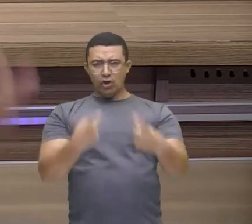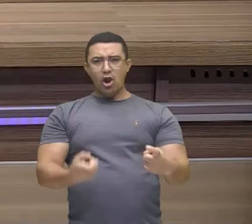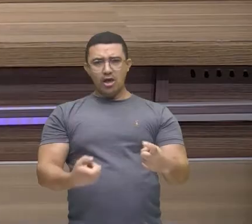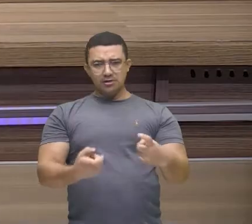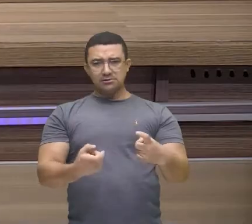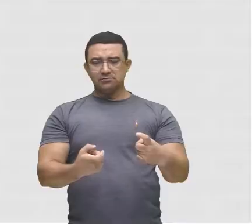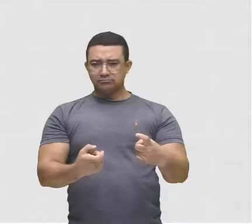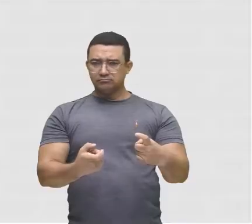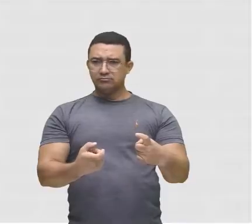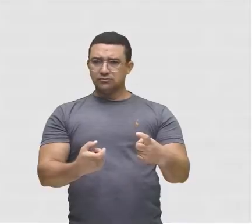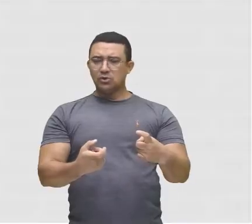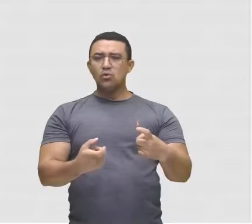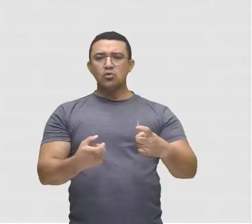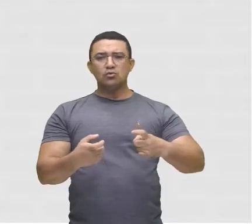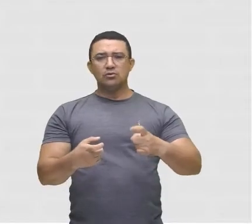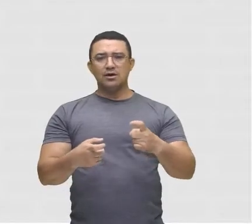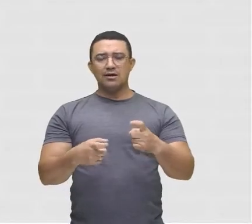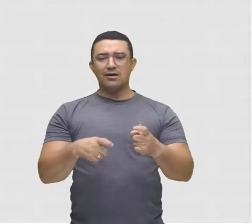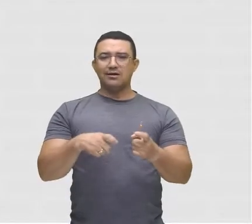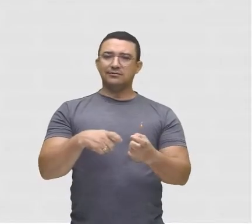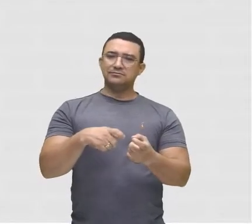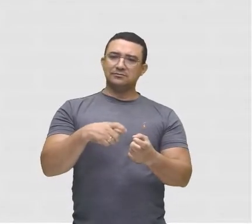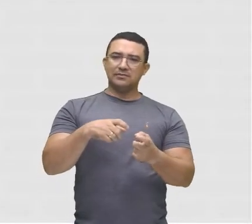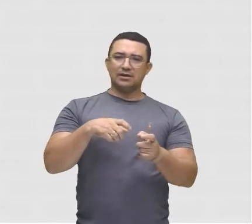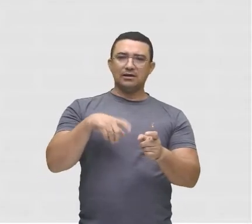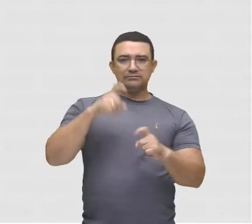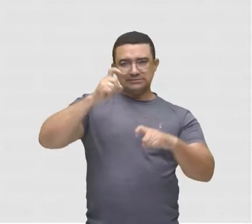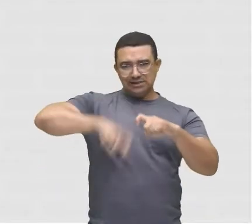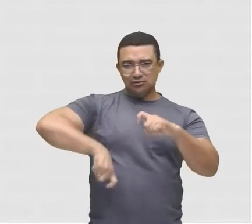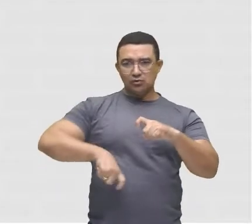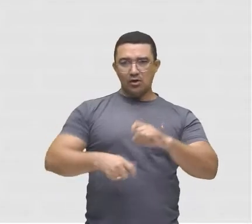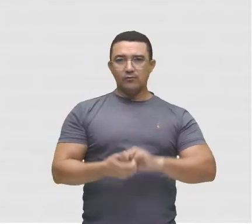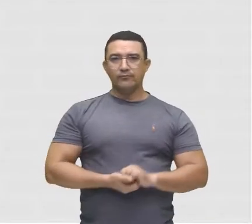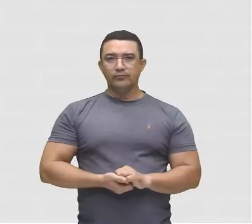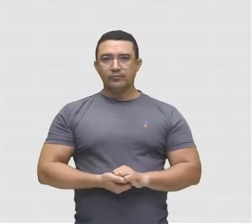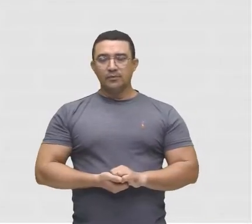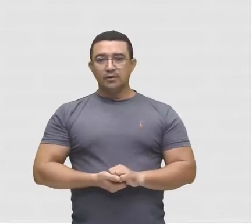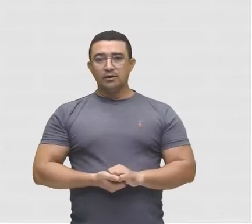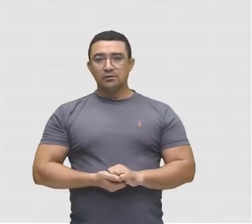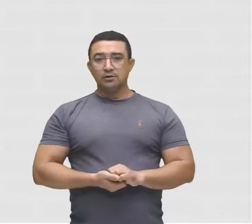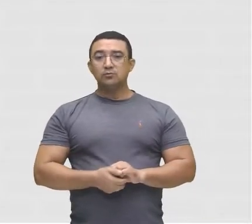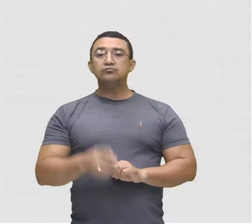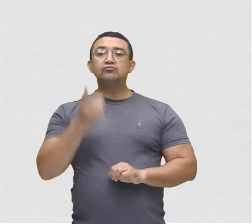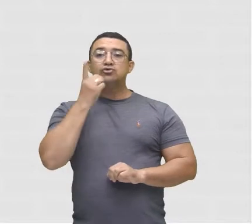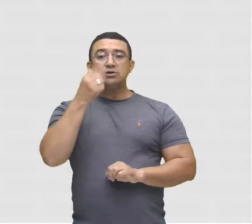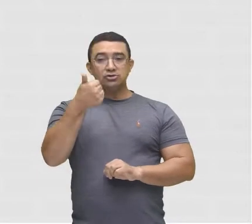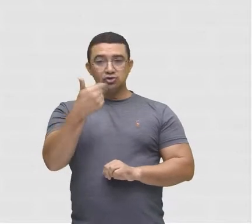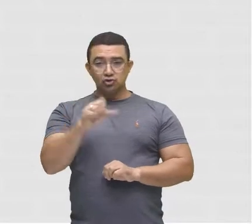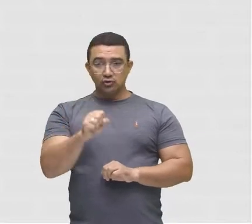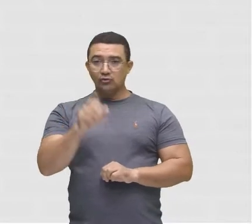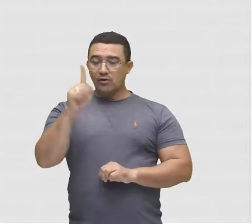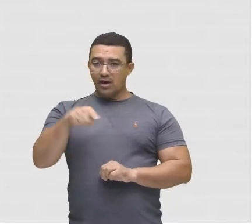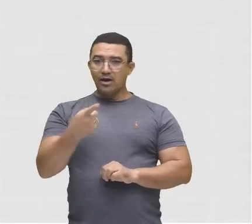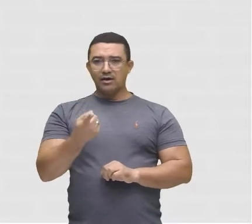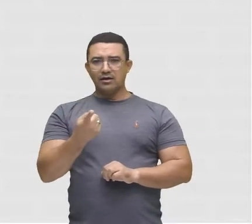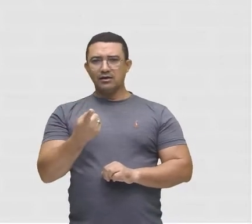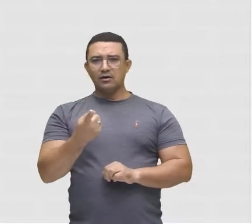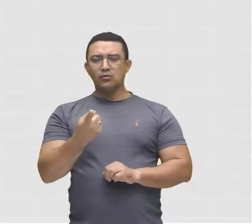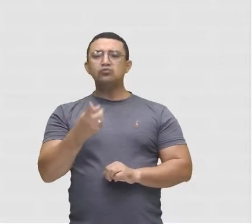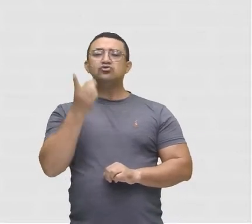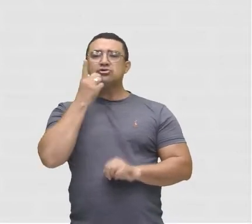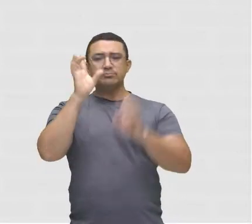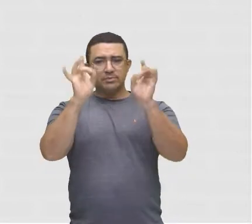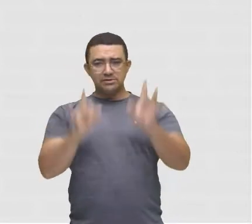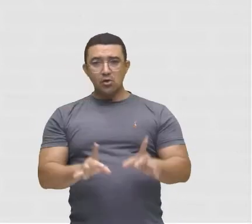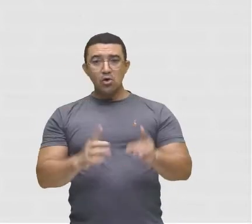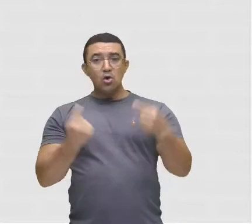mês agora, dia 18, foi um chamado, né, para que a gente possa fazer a prevenção da violência sexual. Então, essa violência, o que a